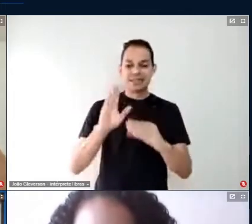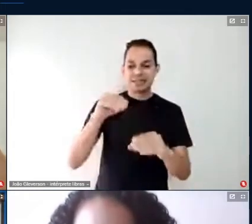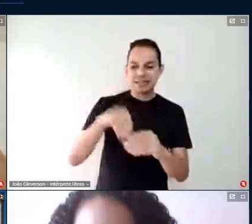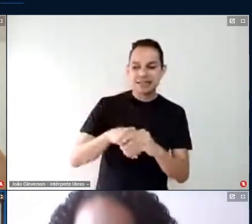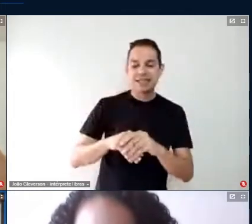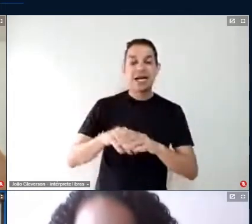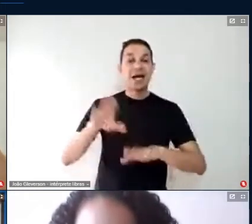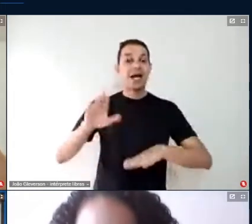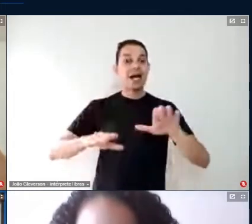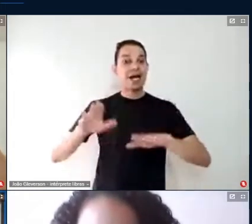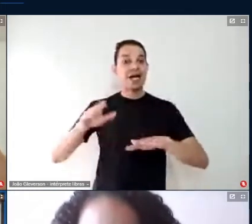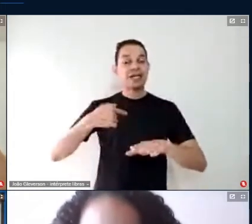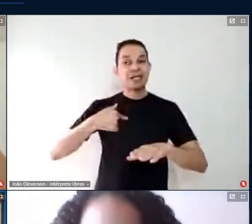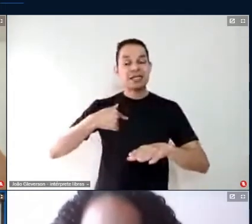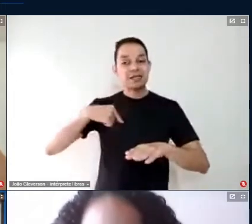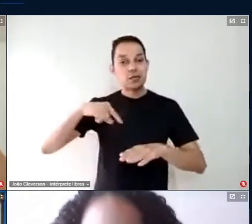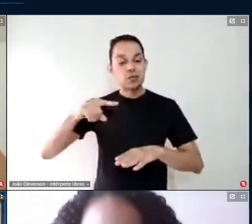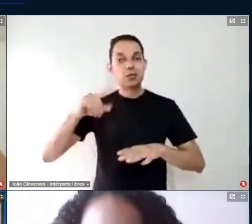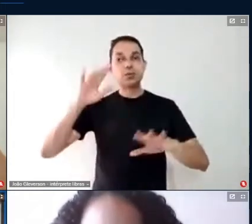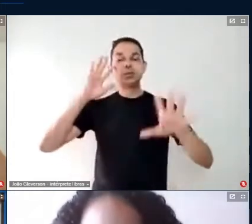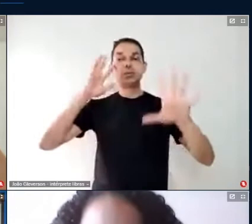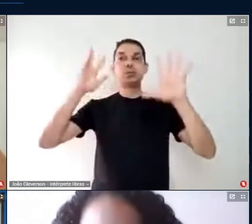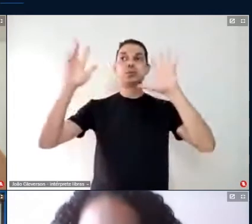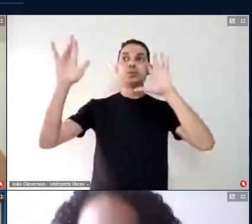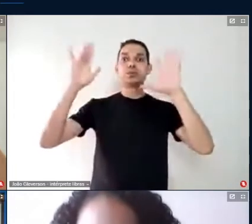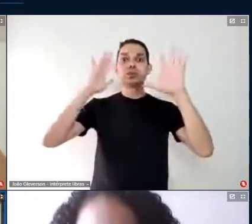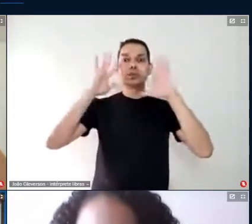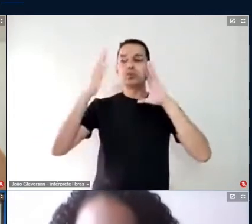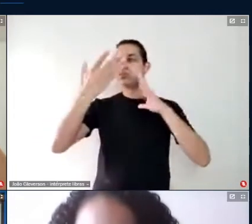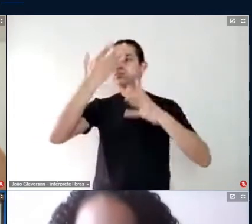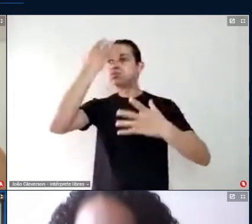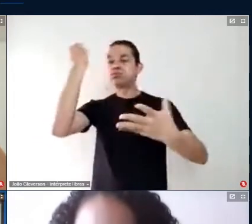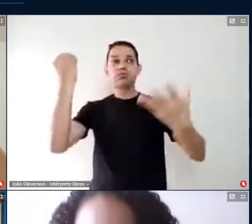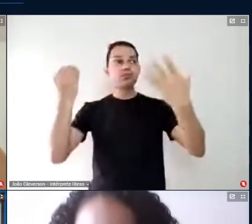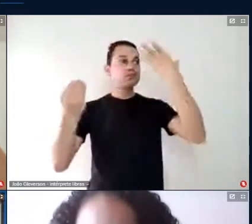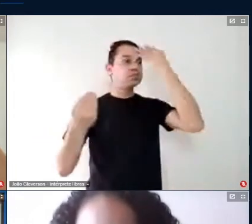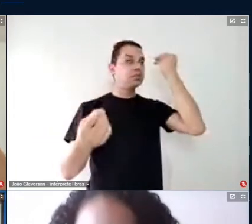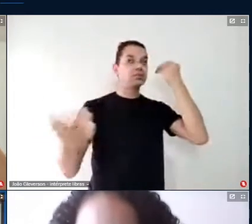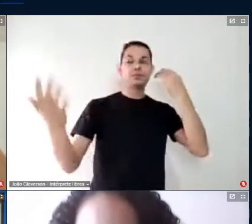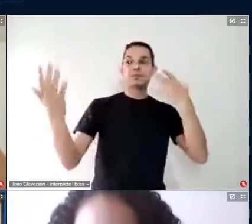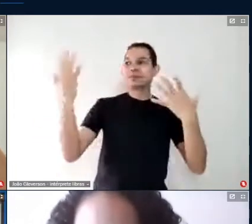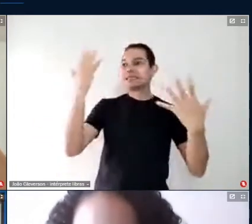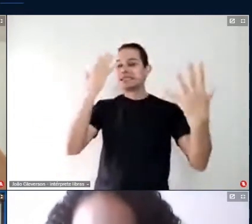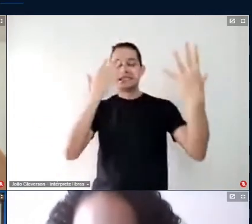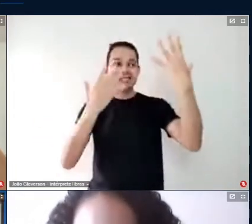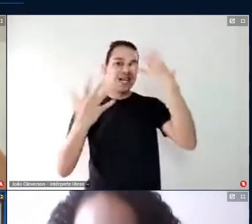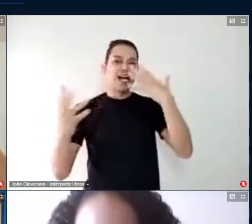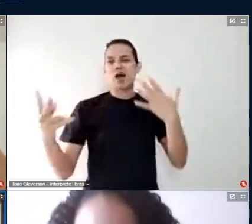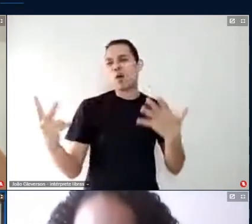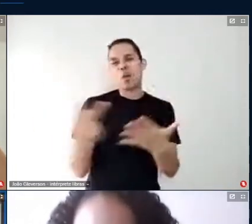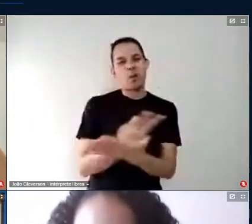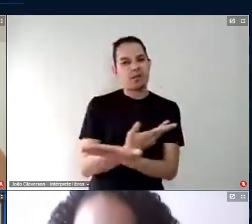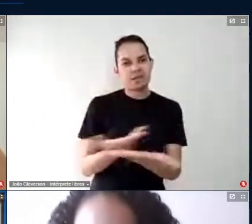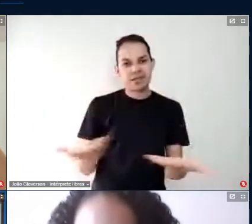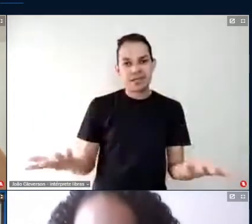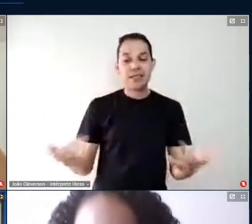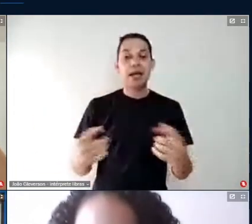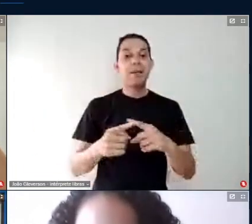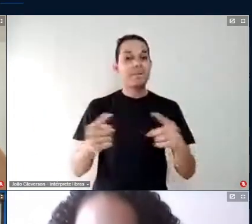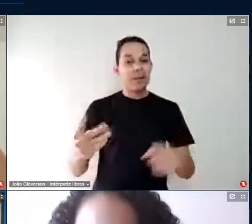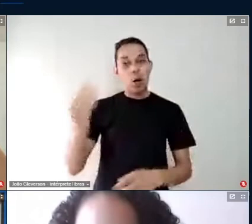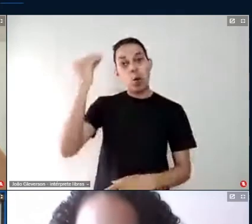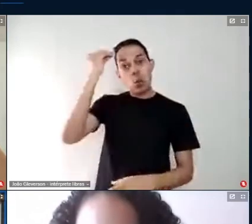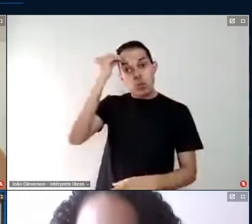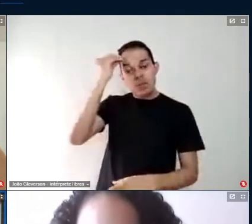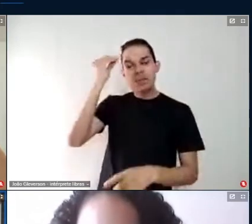eu saio do quarto para pegar uma coisa na sala e esqueço o que eu fui pegar. Mas eu quero assumir essa culpa junto com a